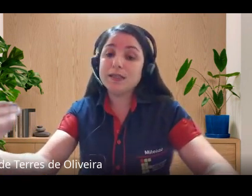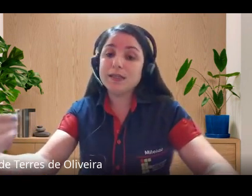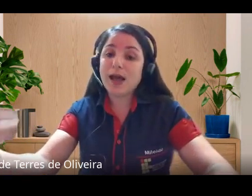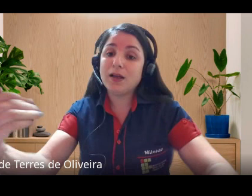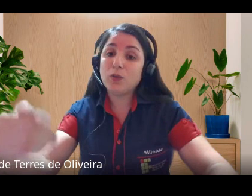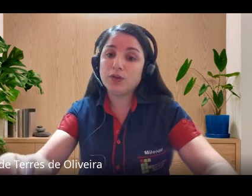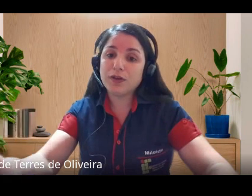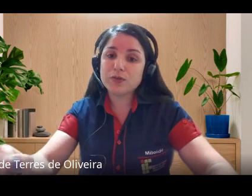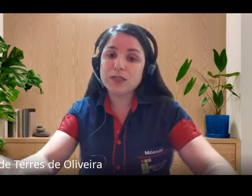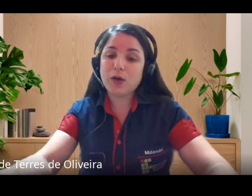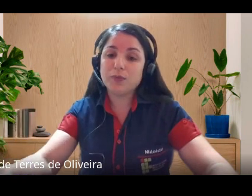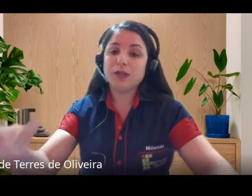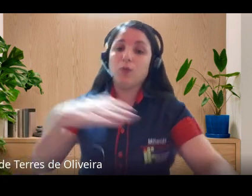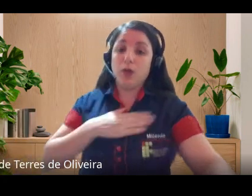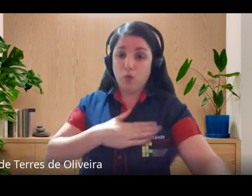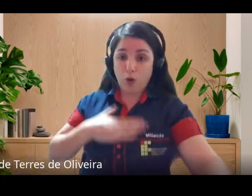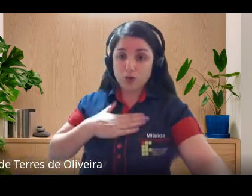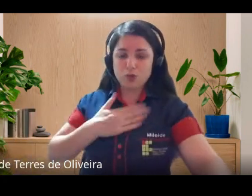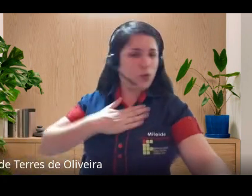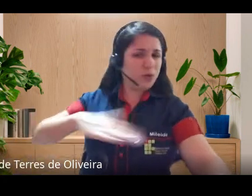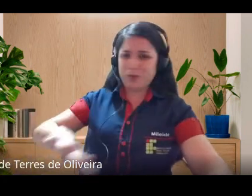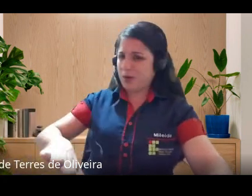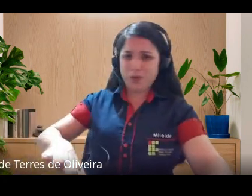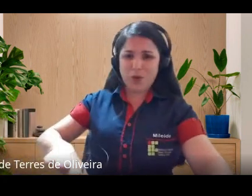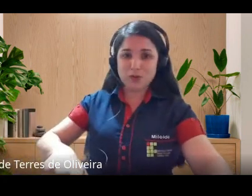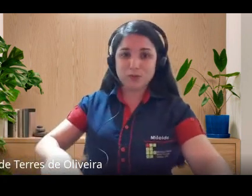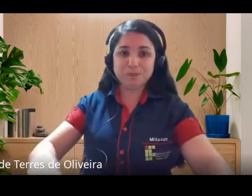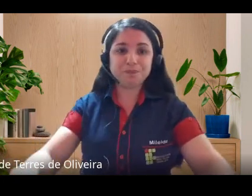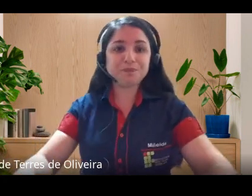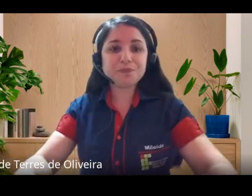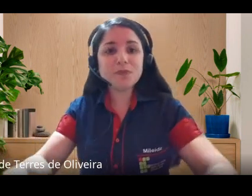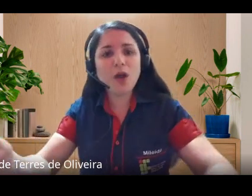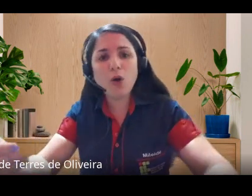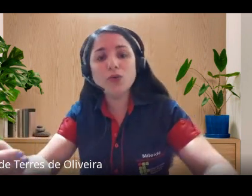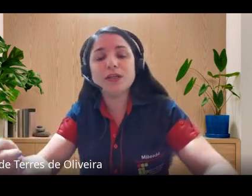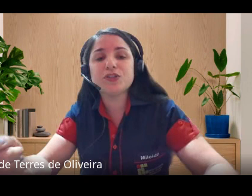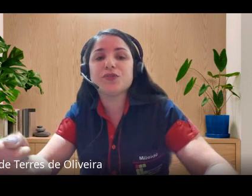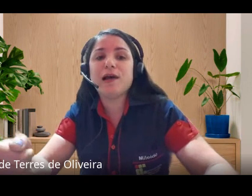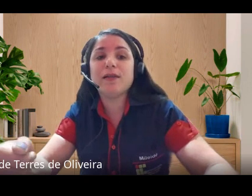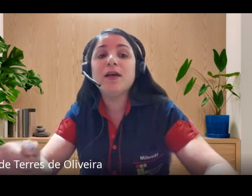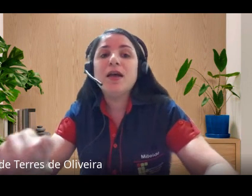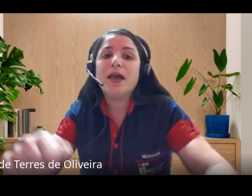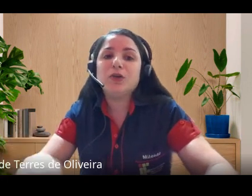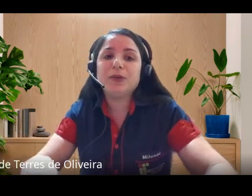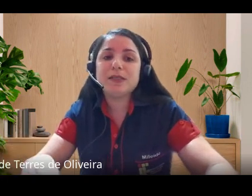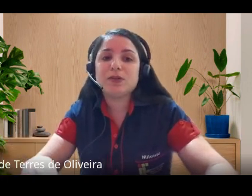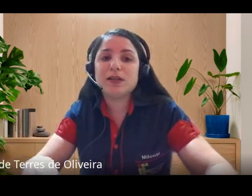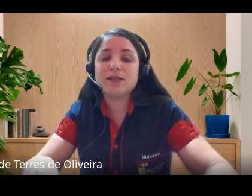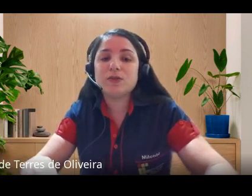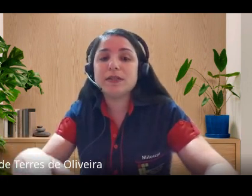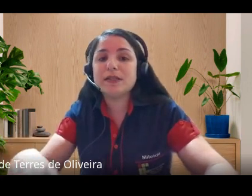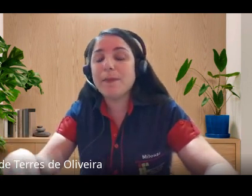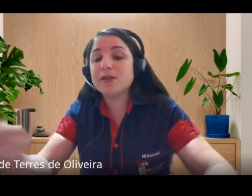que se dá quando eu faço o sinal. Então, eu gosto ou eu não gosto. Outra que a gente fala é a incorporação